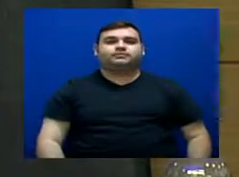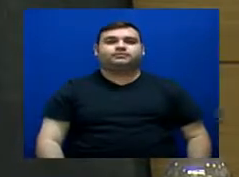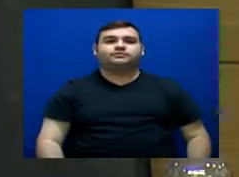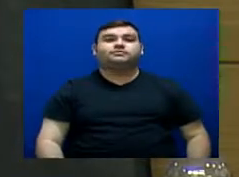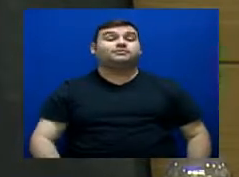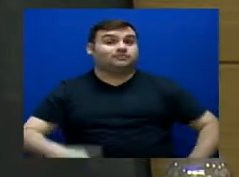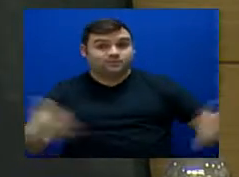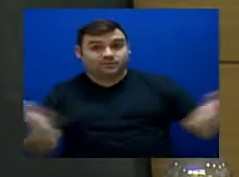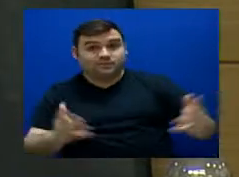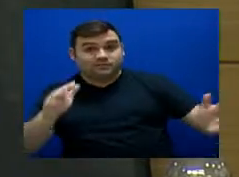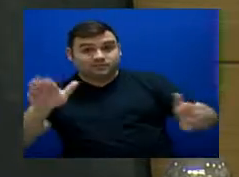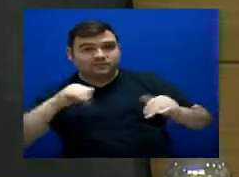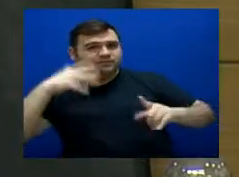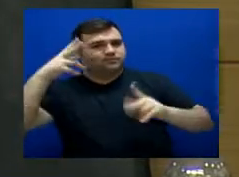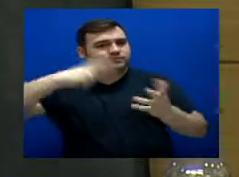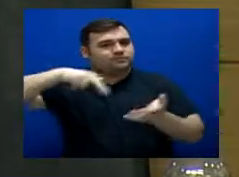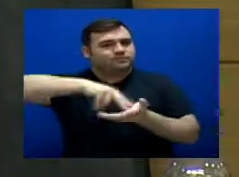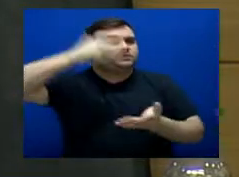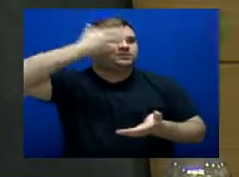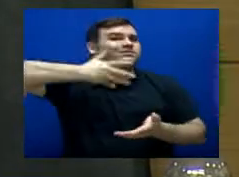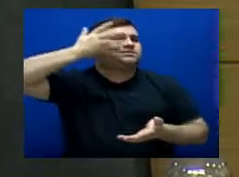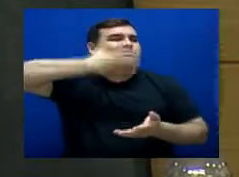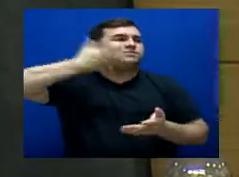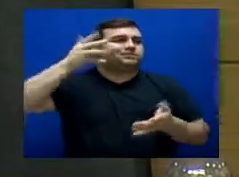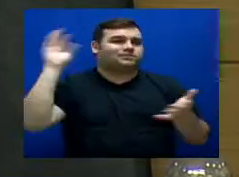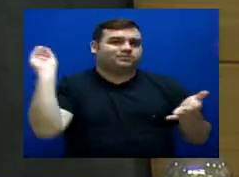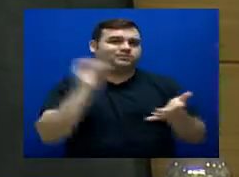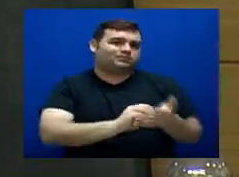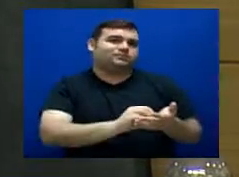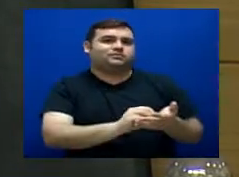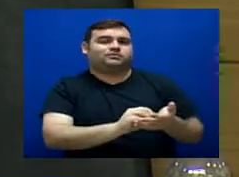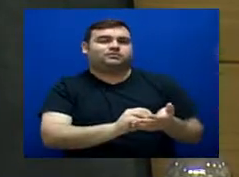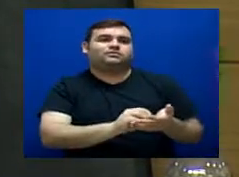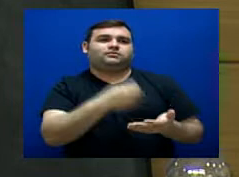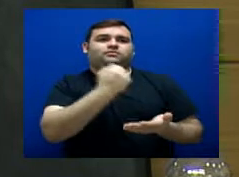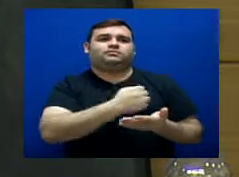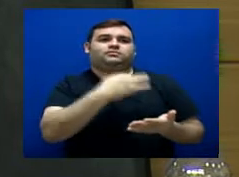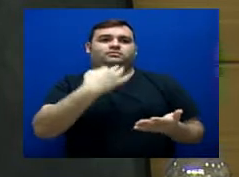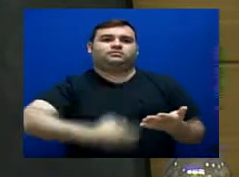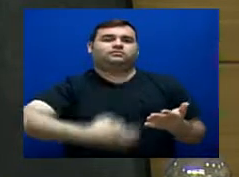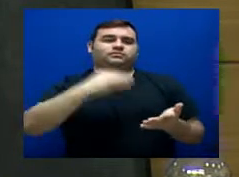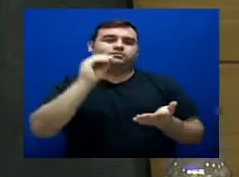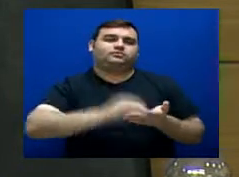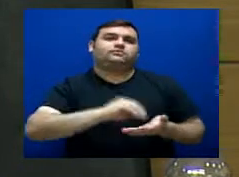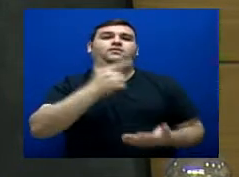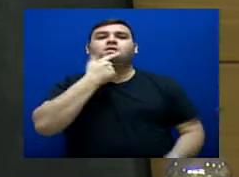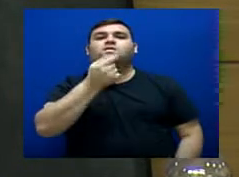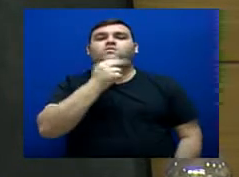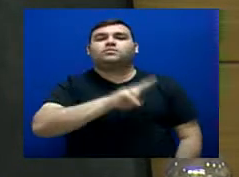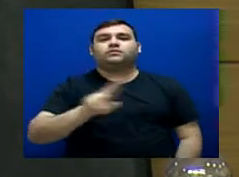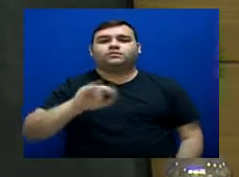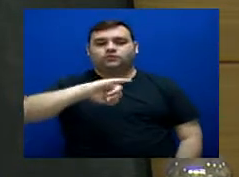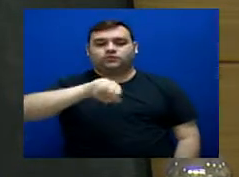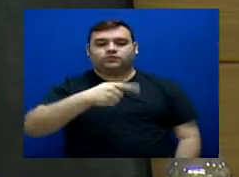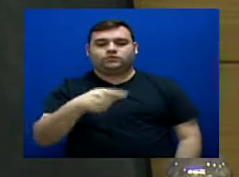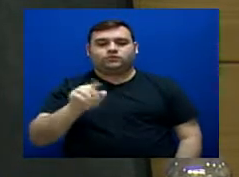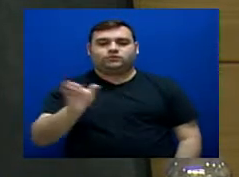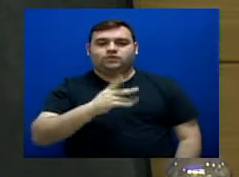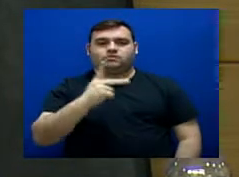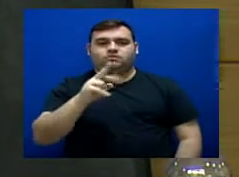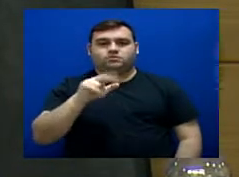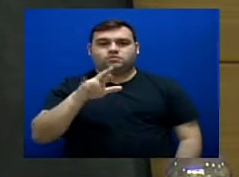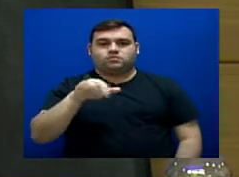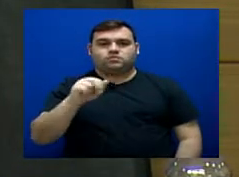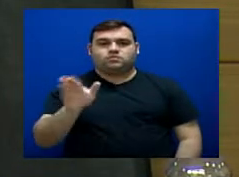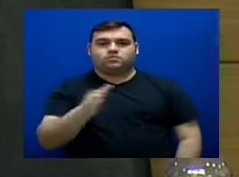Eu gostaria de chamar para usar a tribuna popular que está regimentalmente inscrito, o senhor João Pereira do Reis.